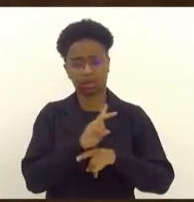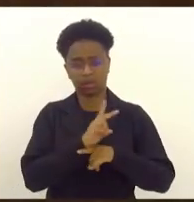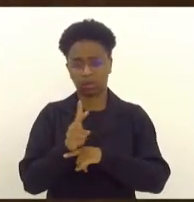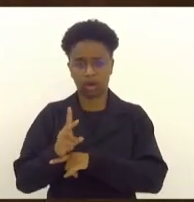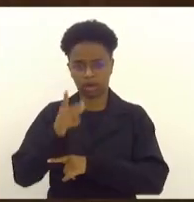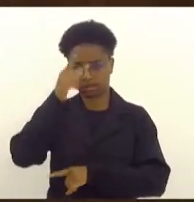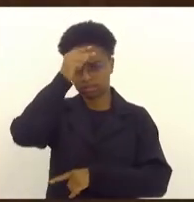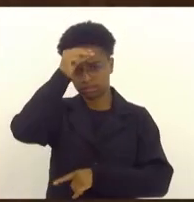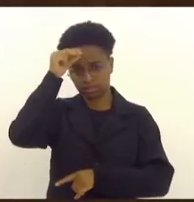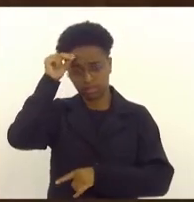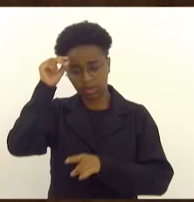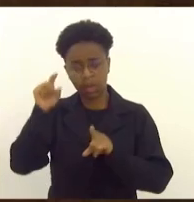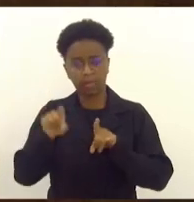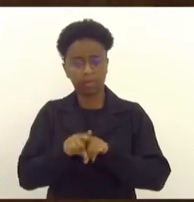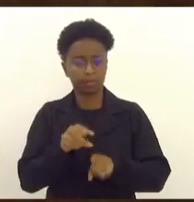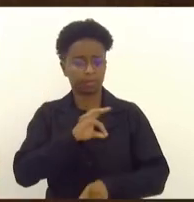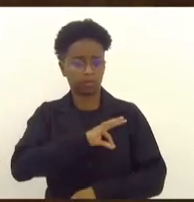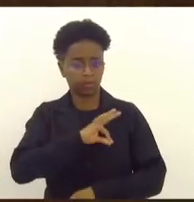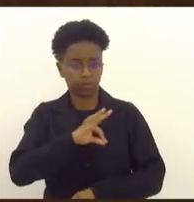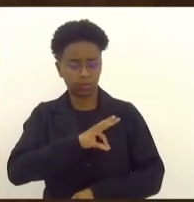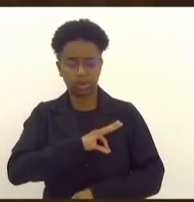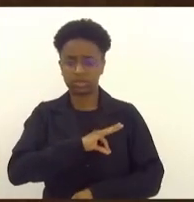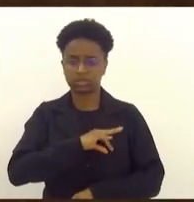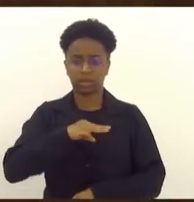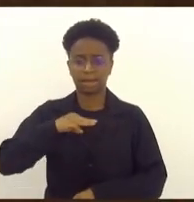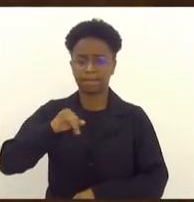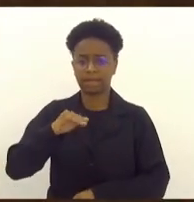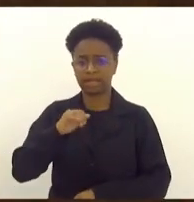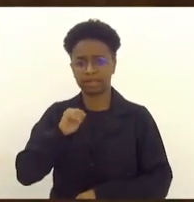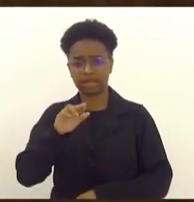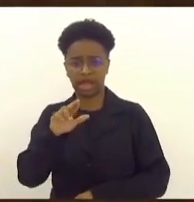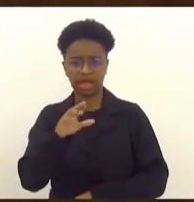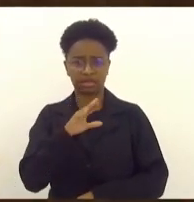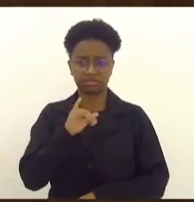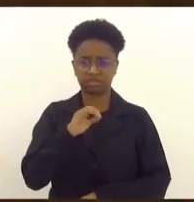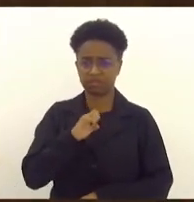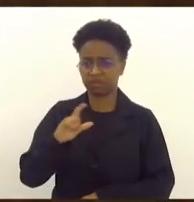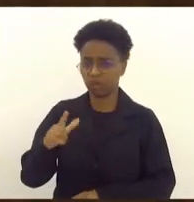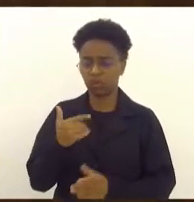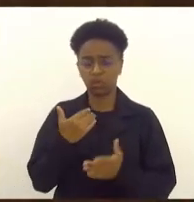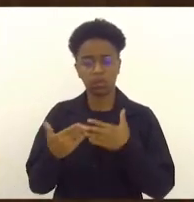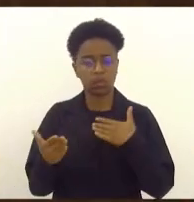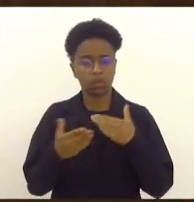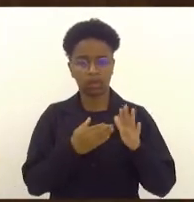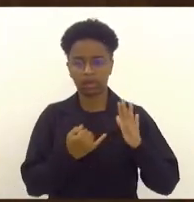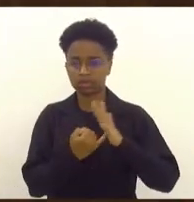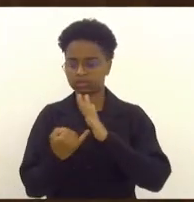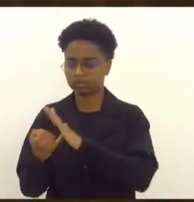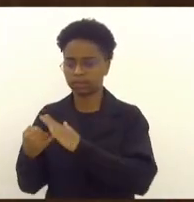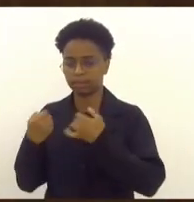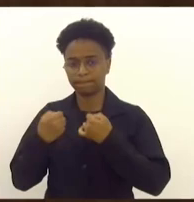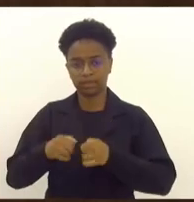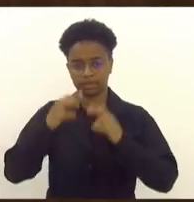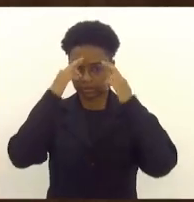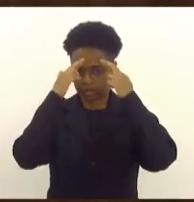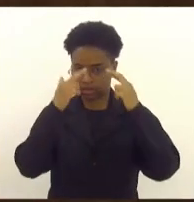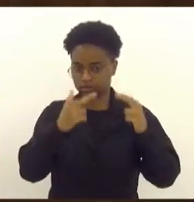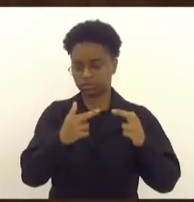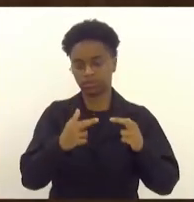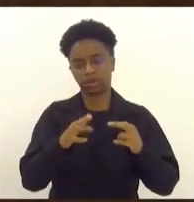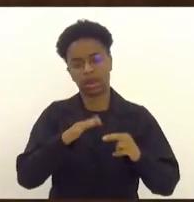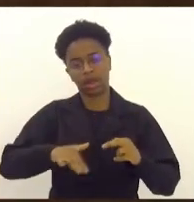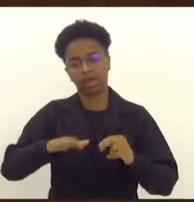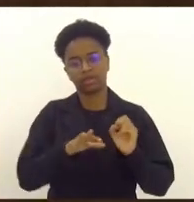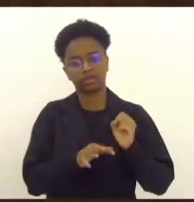pela polícia militar pela Polícia Civil por todas as instituições ligadas à segurança